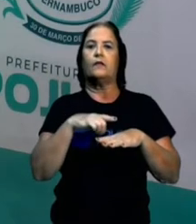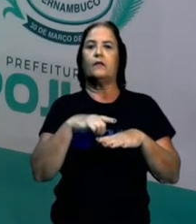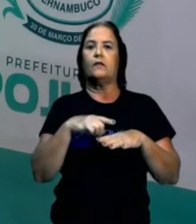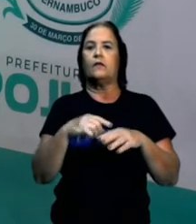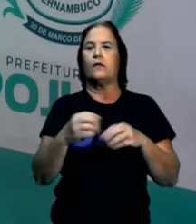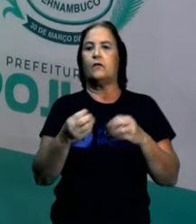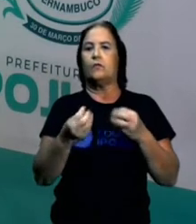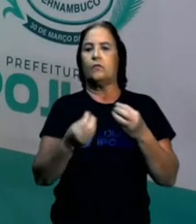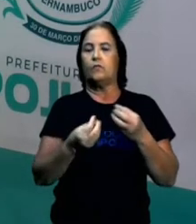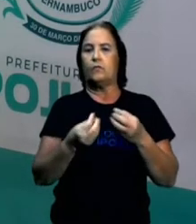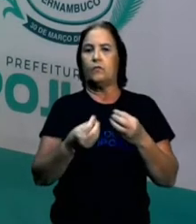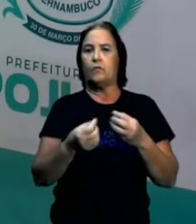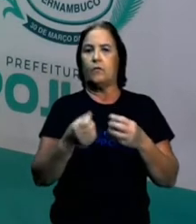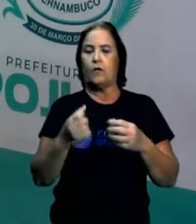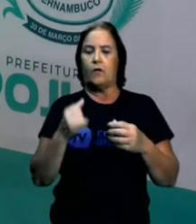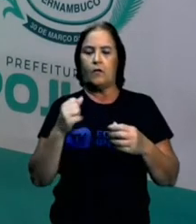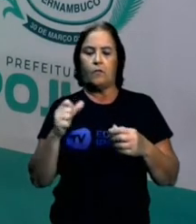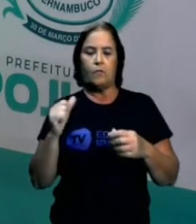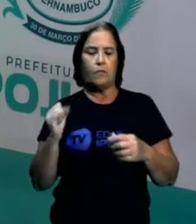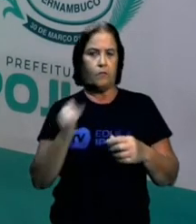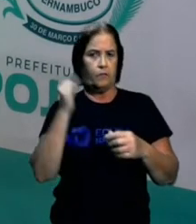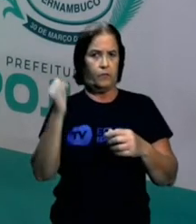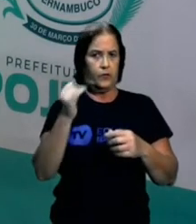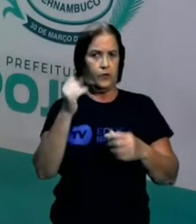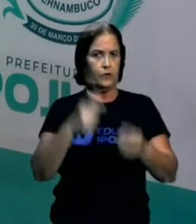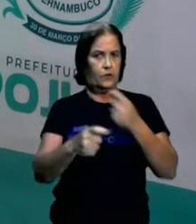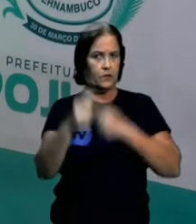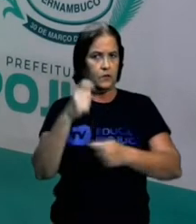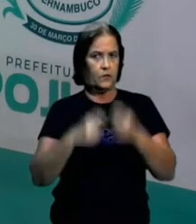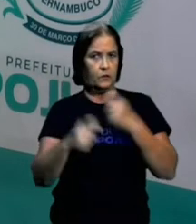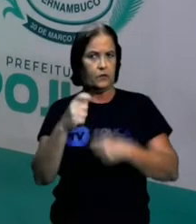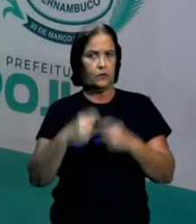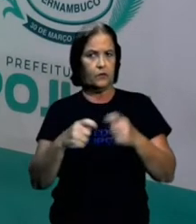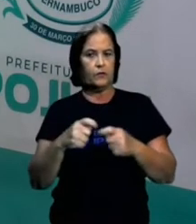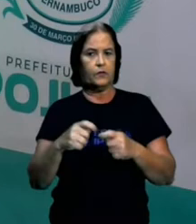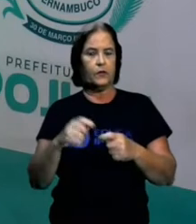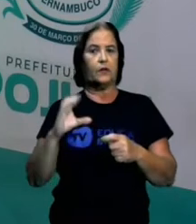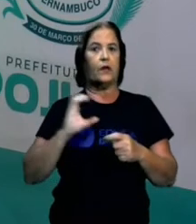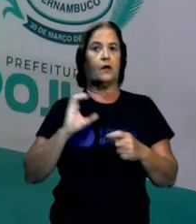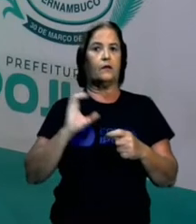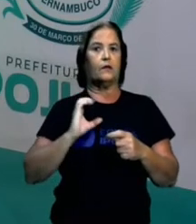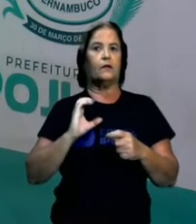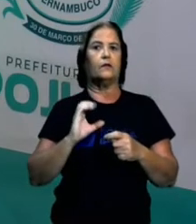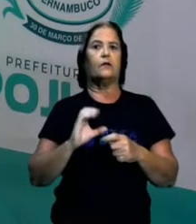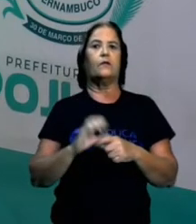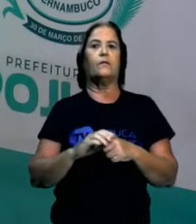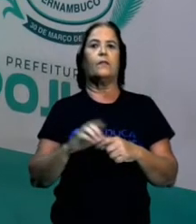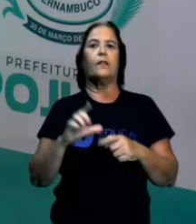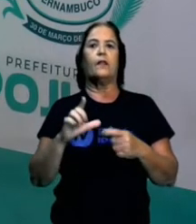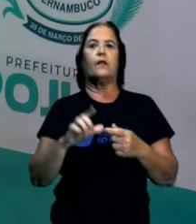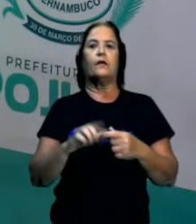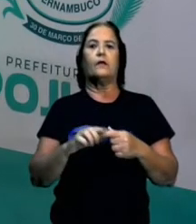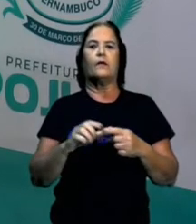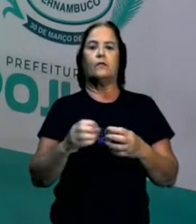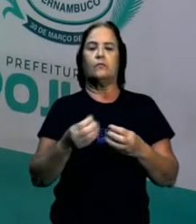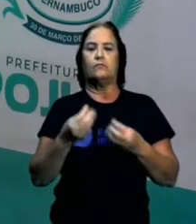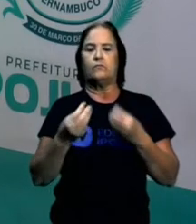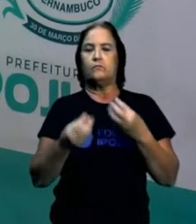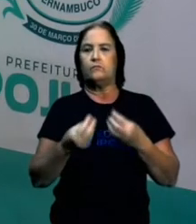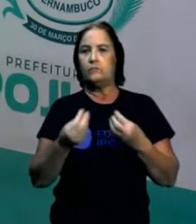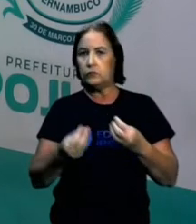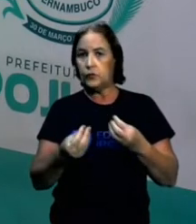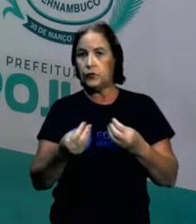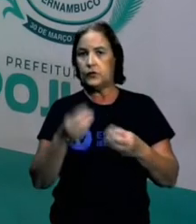grande importância econômica e no Canadá, por exemplo, a intensa